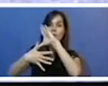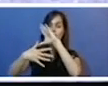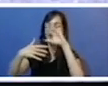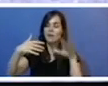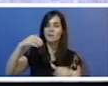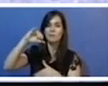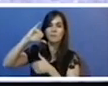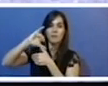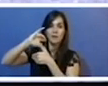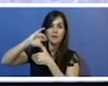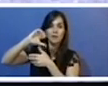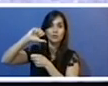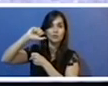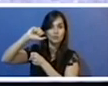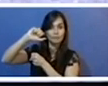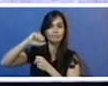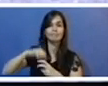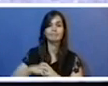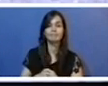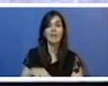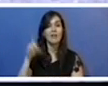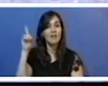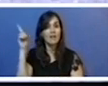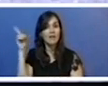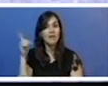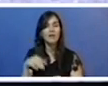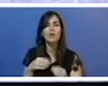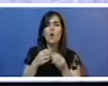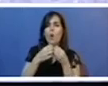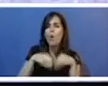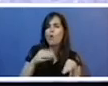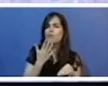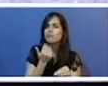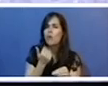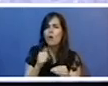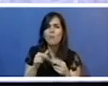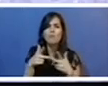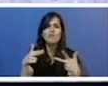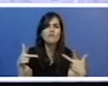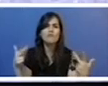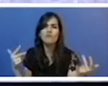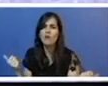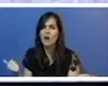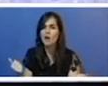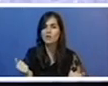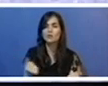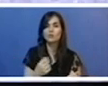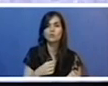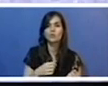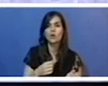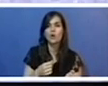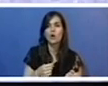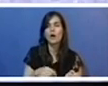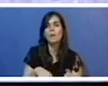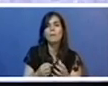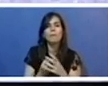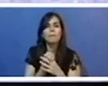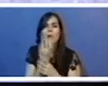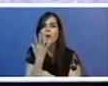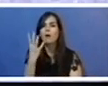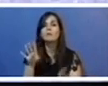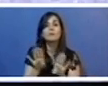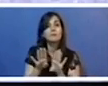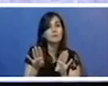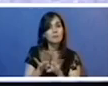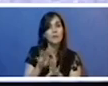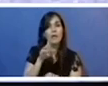Brasil. Esse animal é onívoro, ele se alimenta de diversos tipos de seres vivos diferentes. De animais, como por